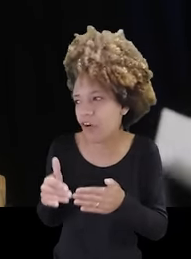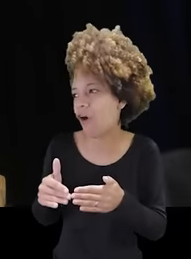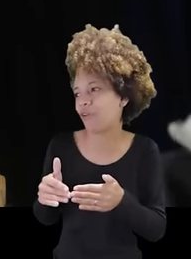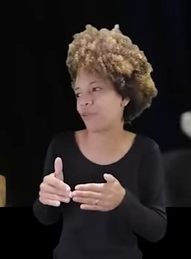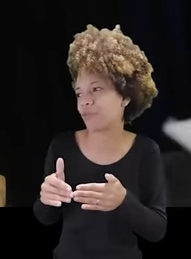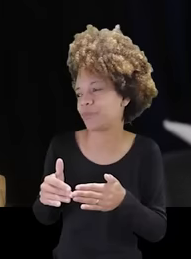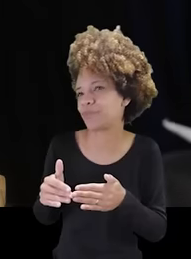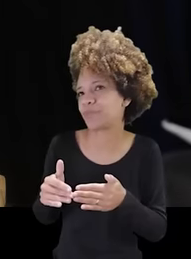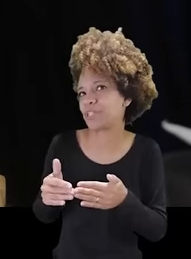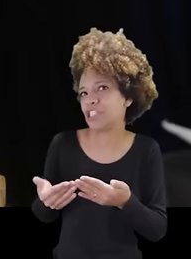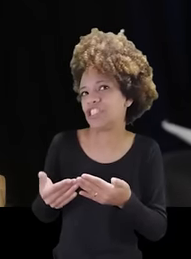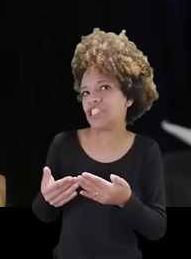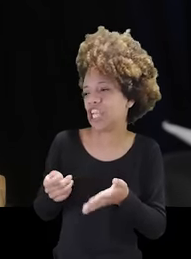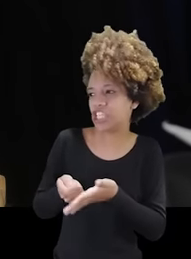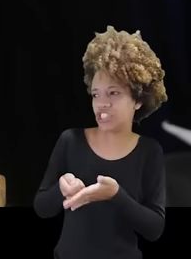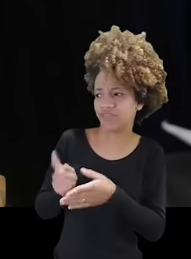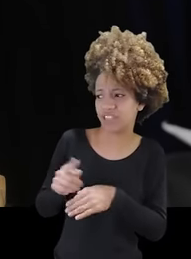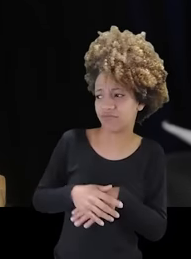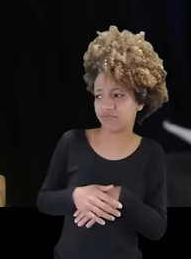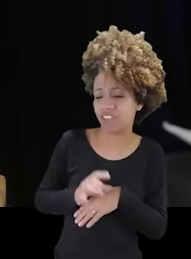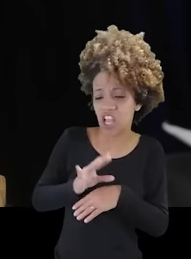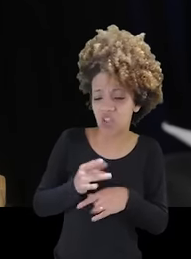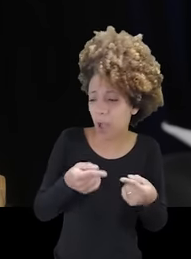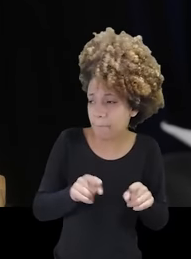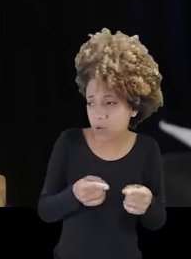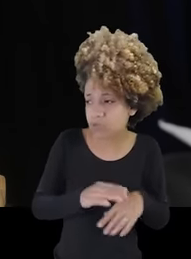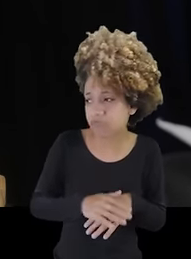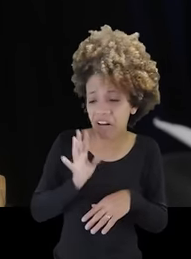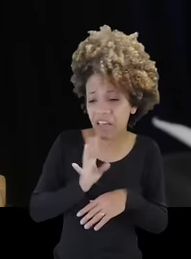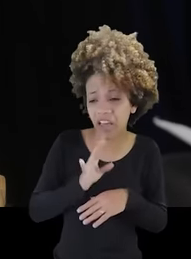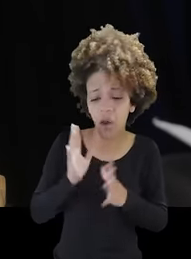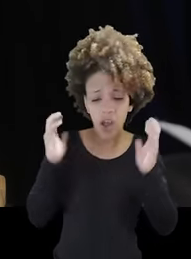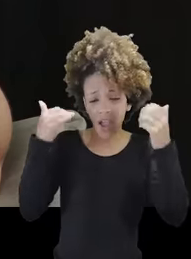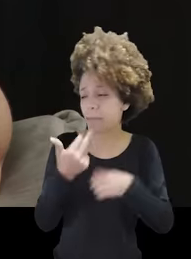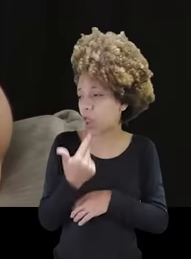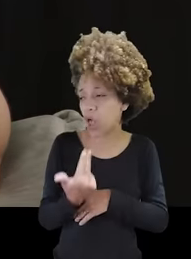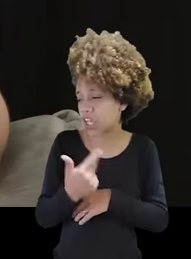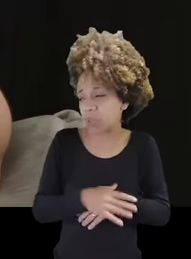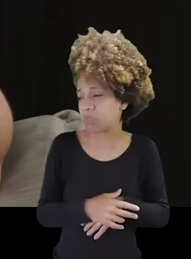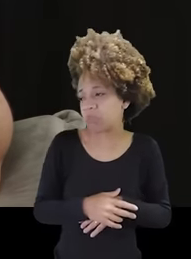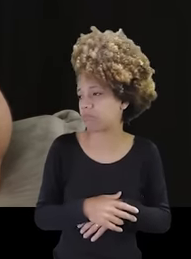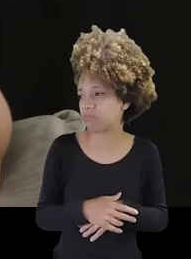de serem rígidos demais é só a música mesmo a música legal cabelo colorido